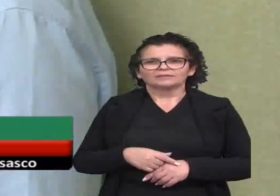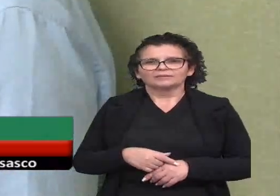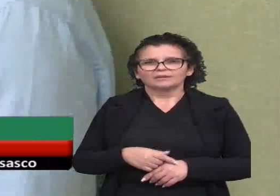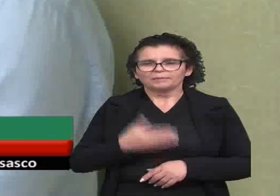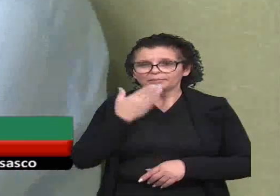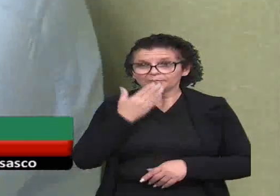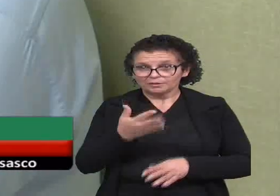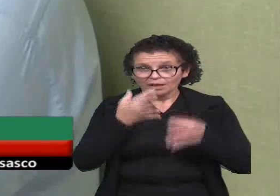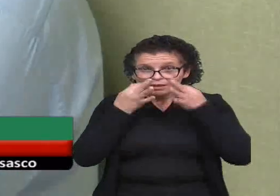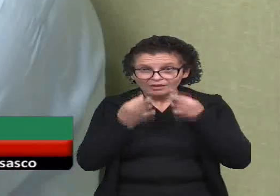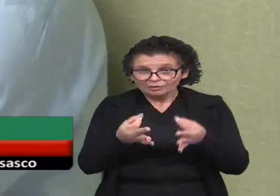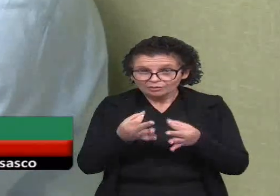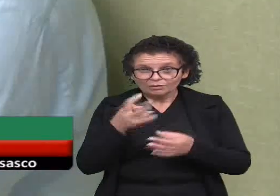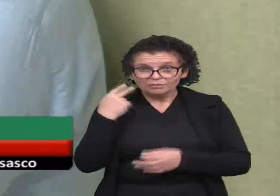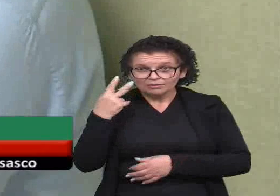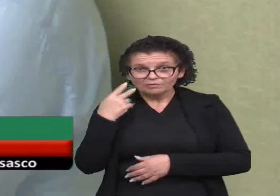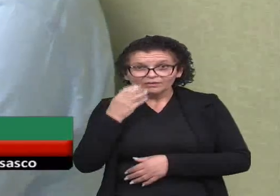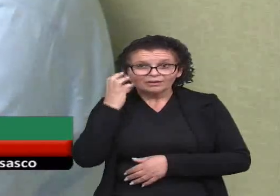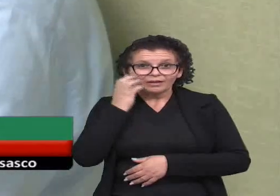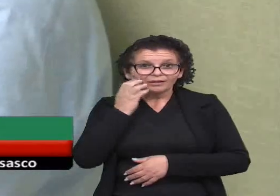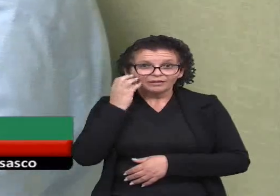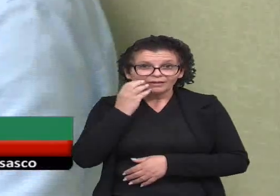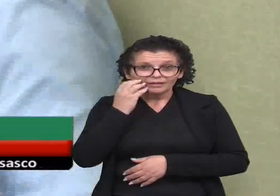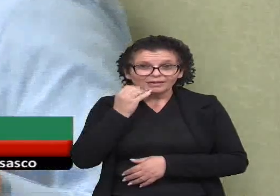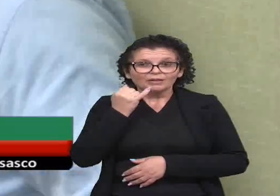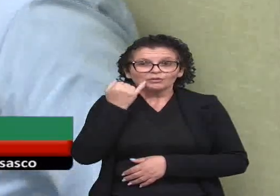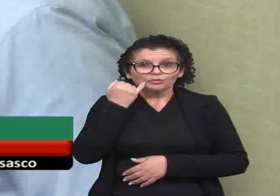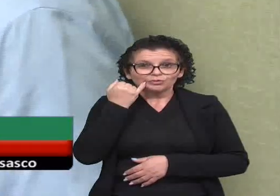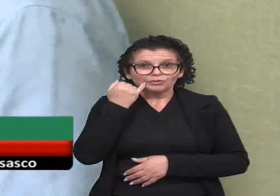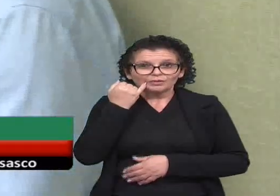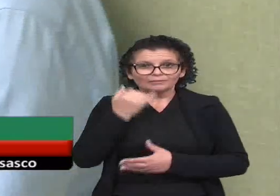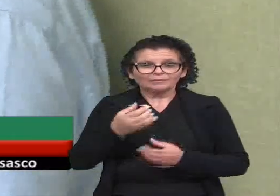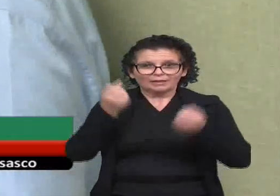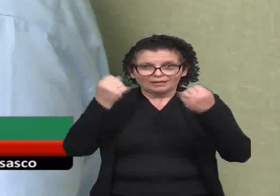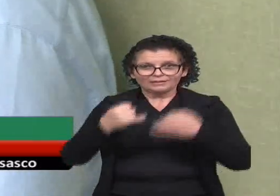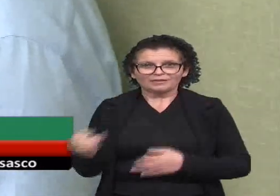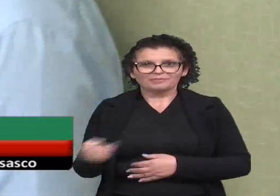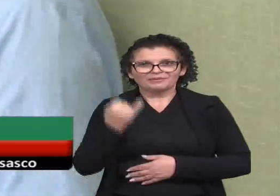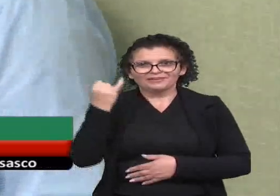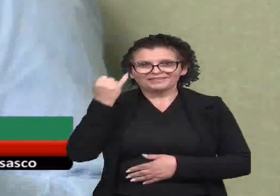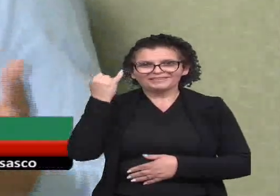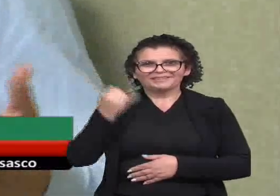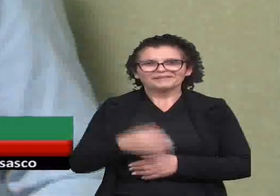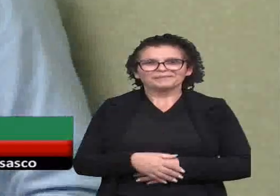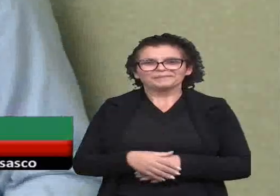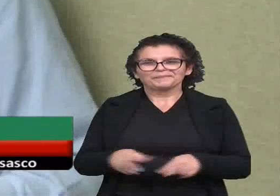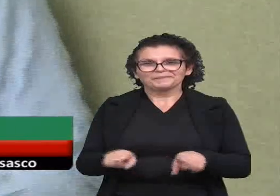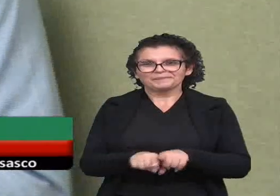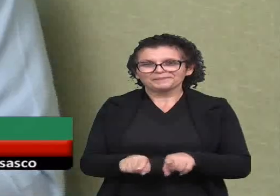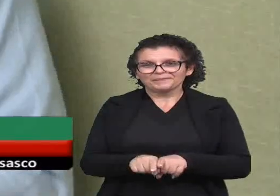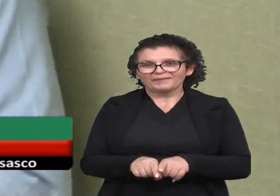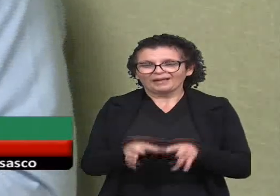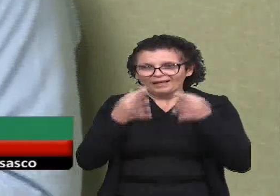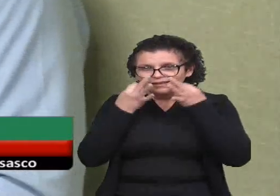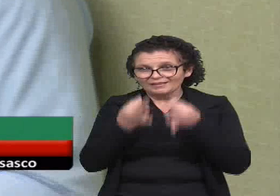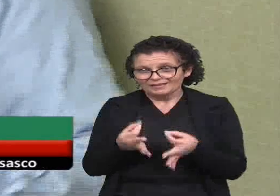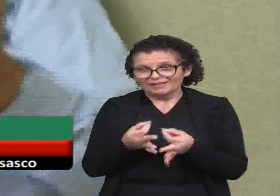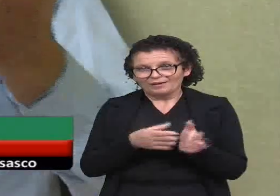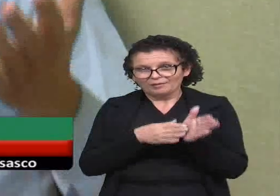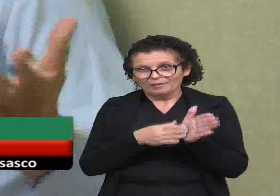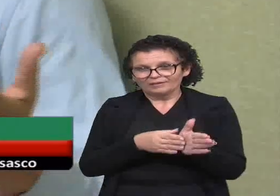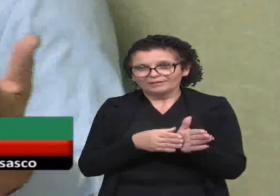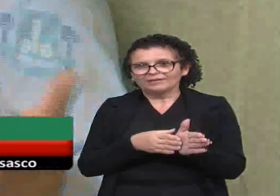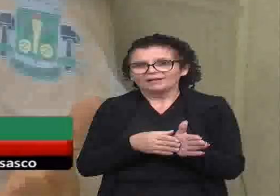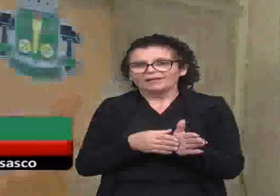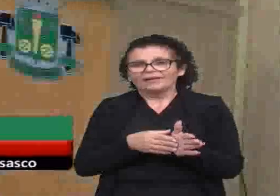até pedir atenção ali do vereador Emerson, da vereadora Juliana, para a minha fala, que é importante, e se pudesse me prestar aqui e acompanhar, né,